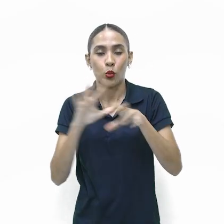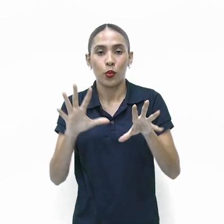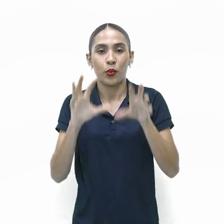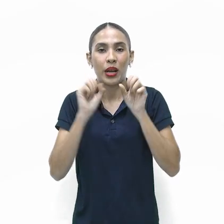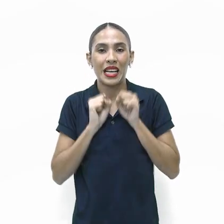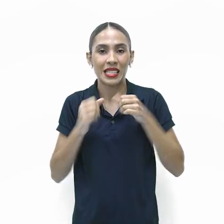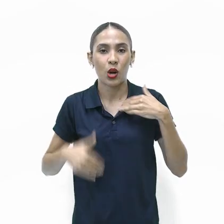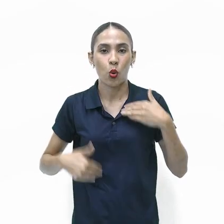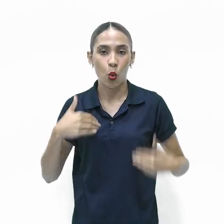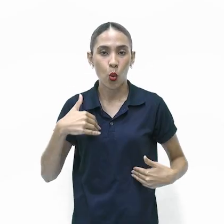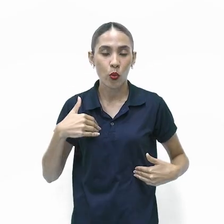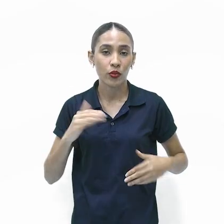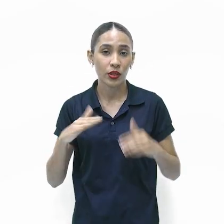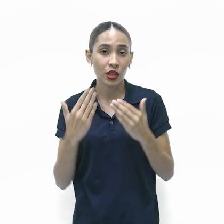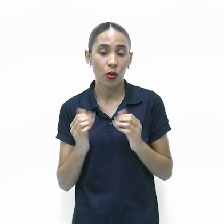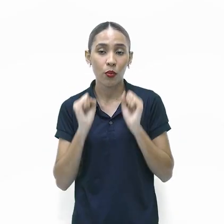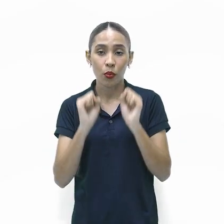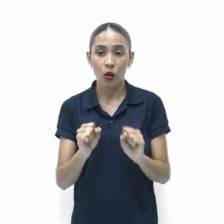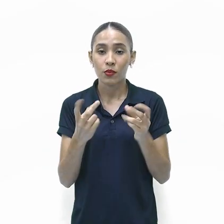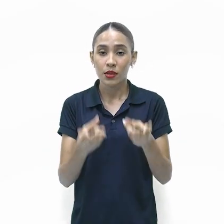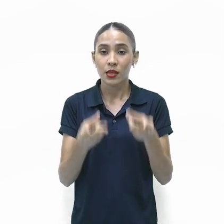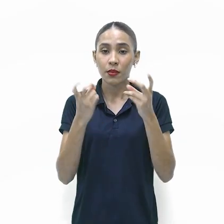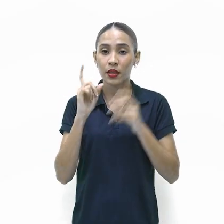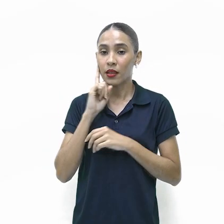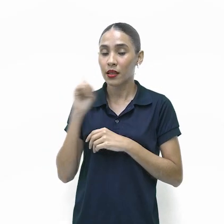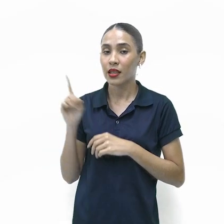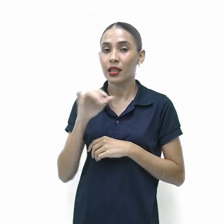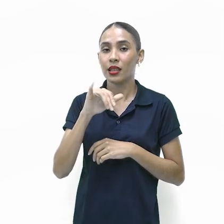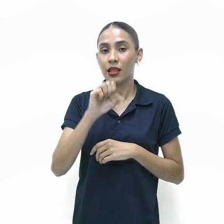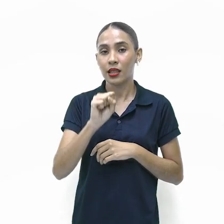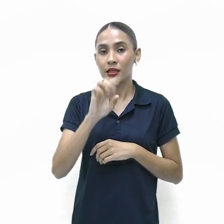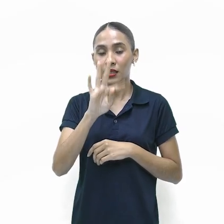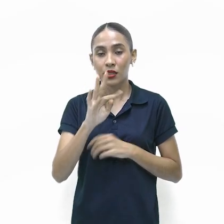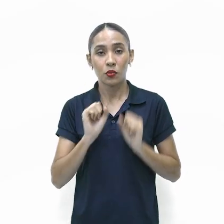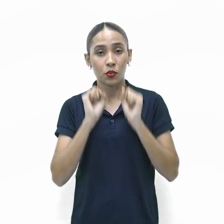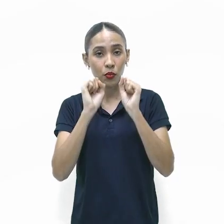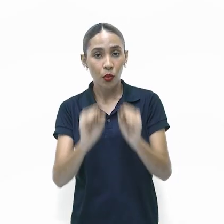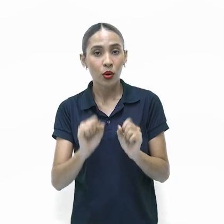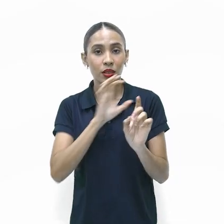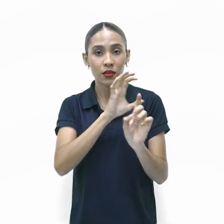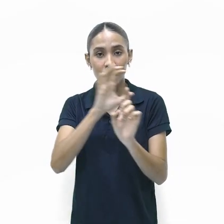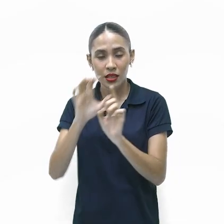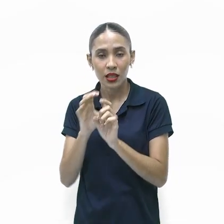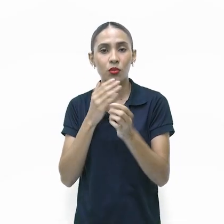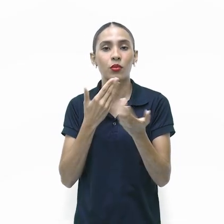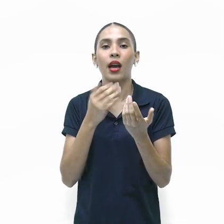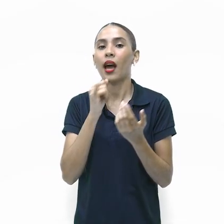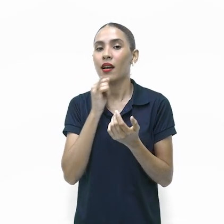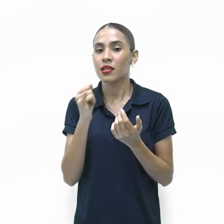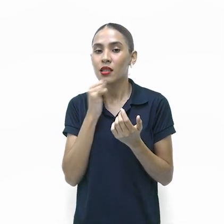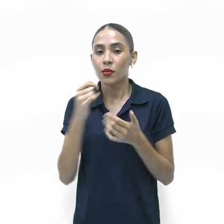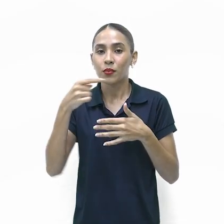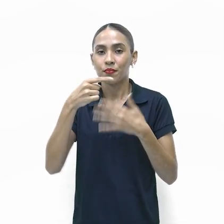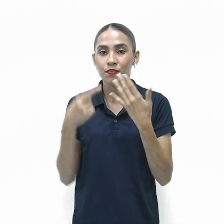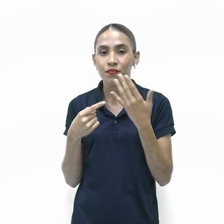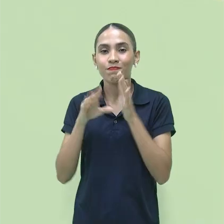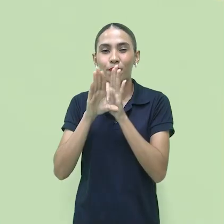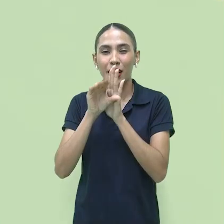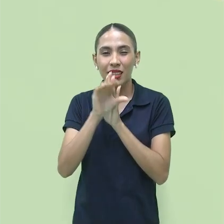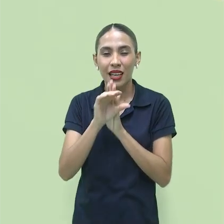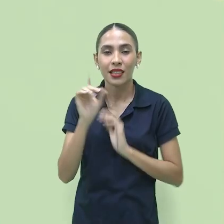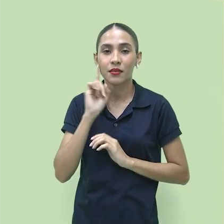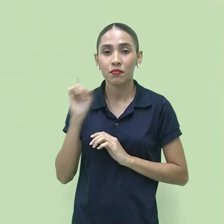tá? Então, a gente pode observar que as ISTs, elas podem ser causadas por qualquer um desses